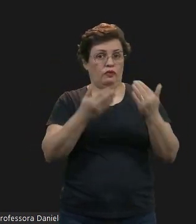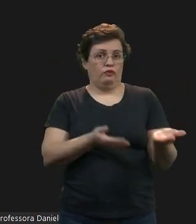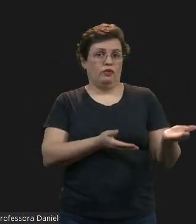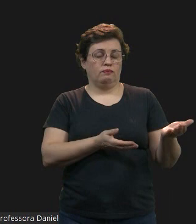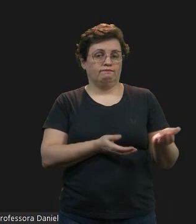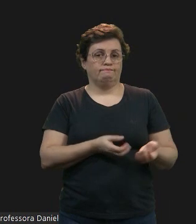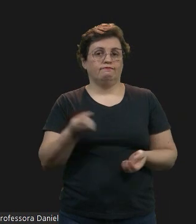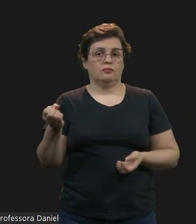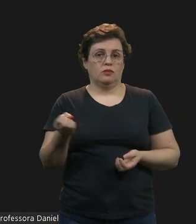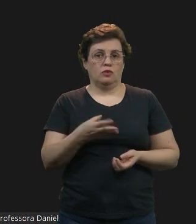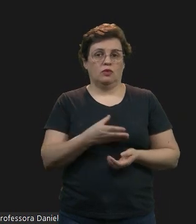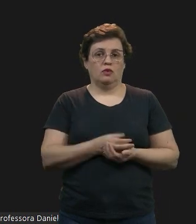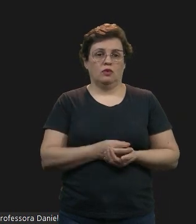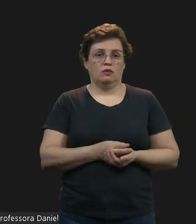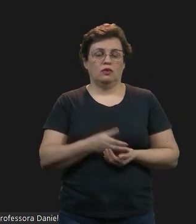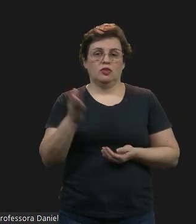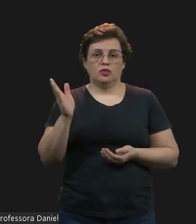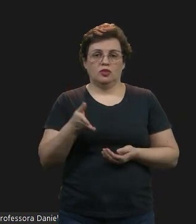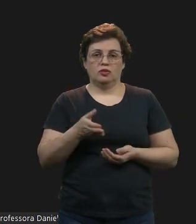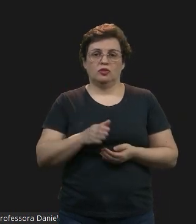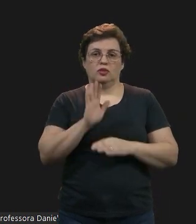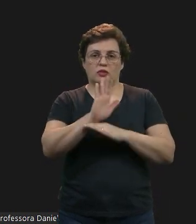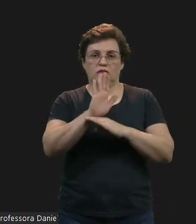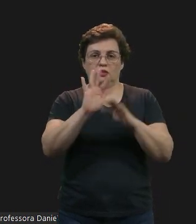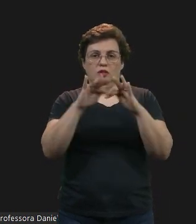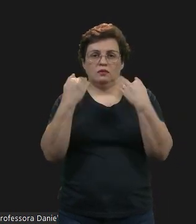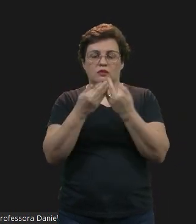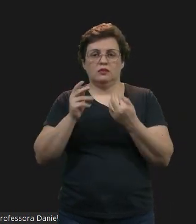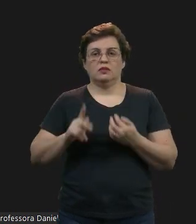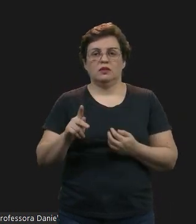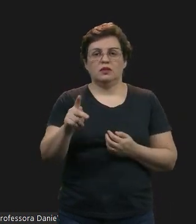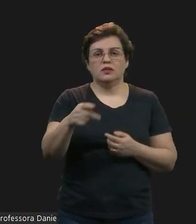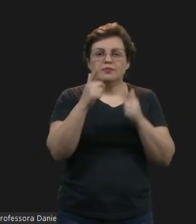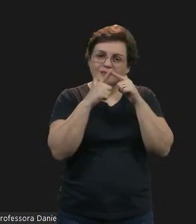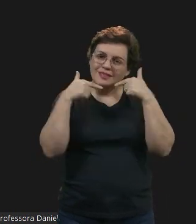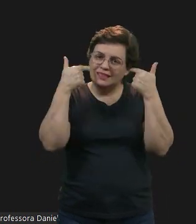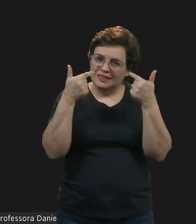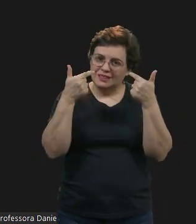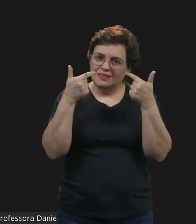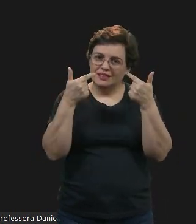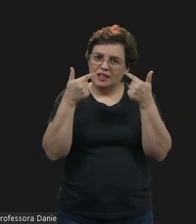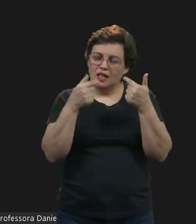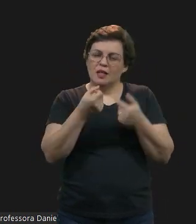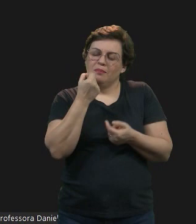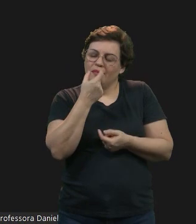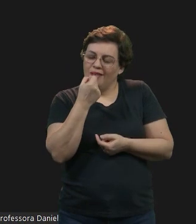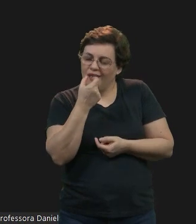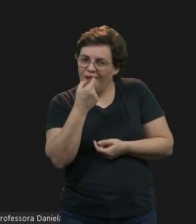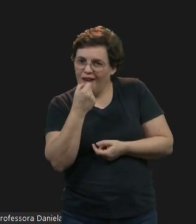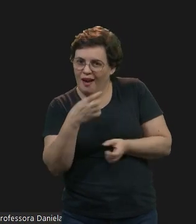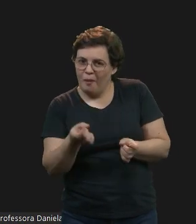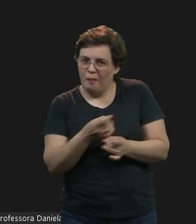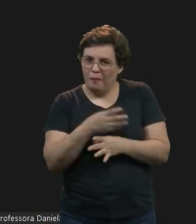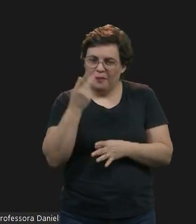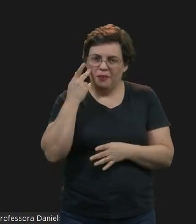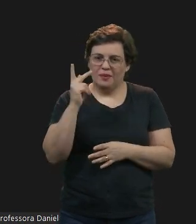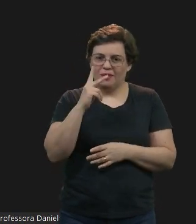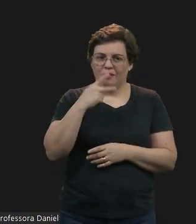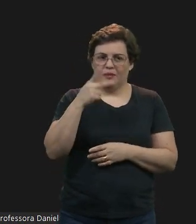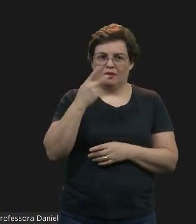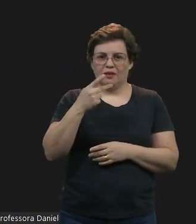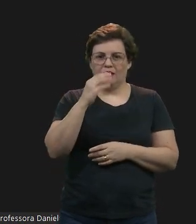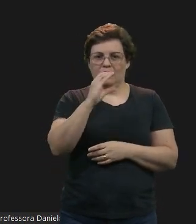já trabalhava para ajudar a família. Sempre com um sorriso no rosto e uma piada sempre pronta, Celinho já